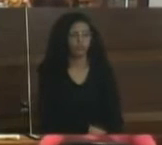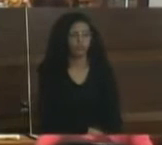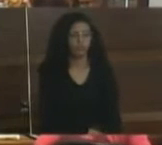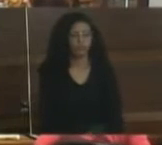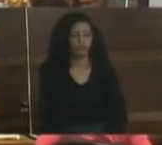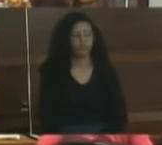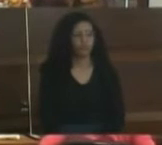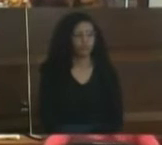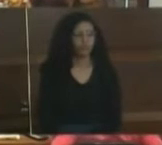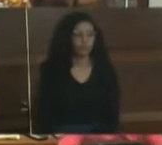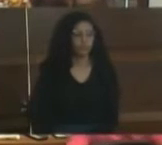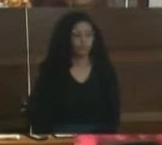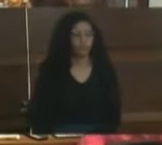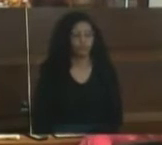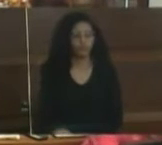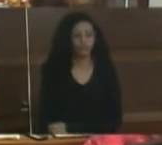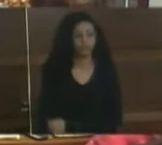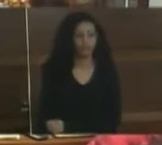aí